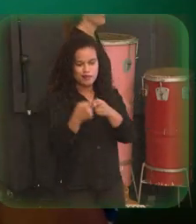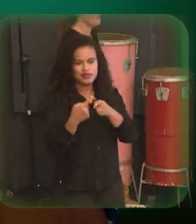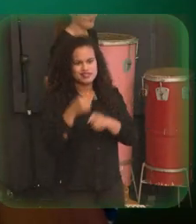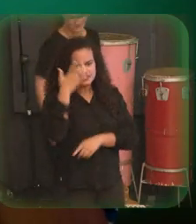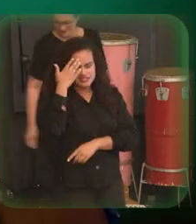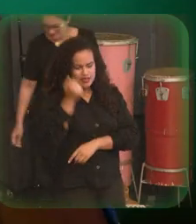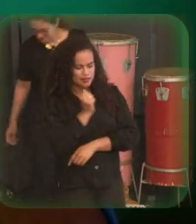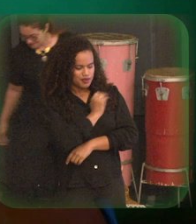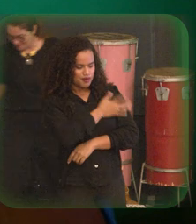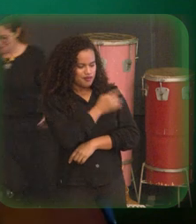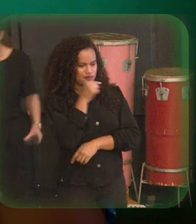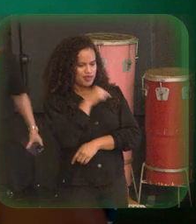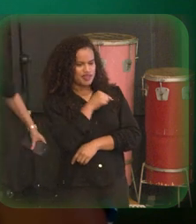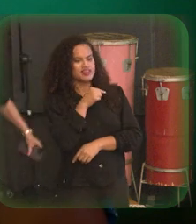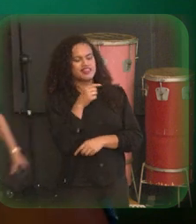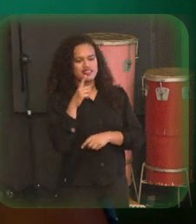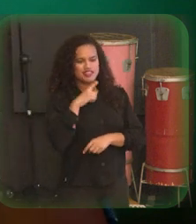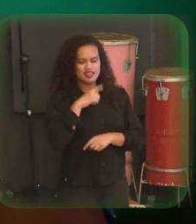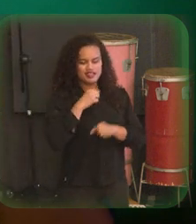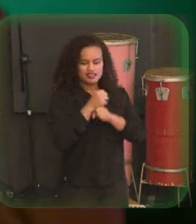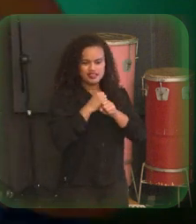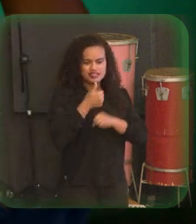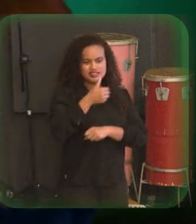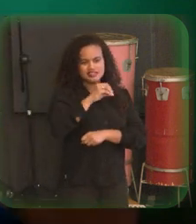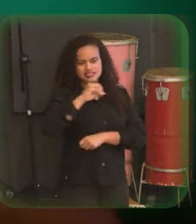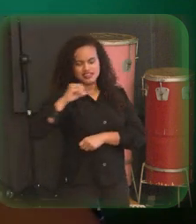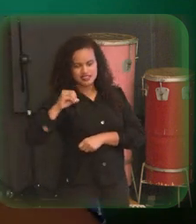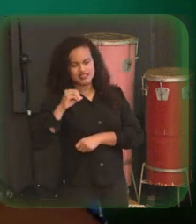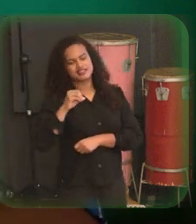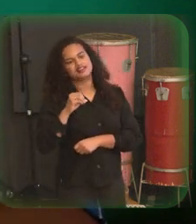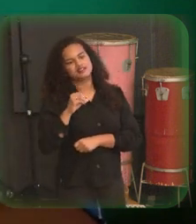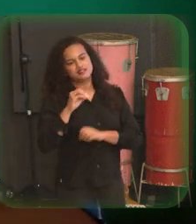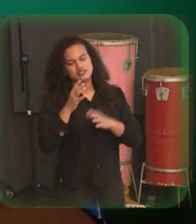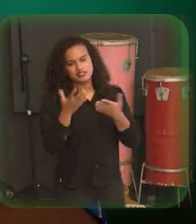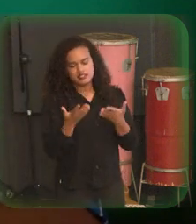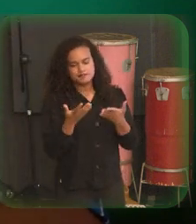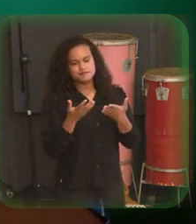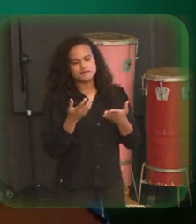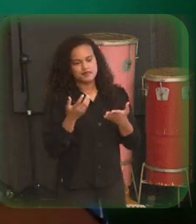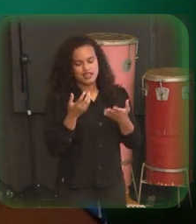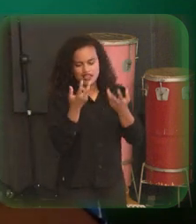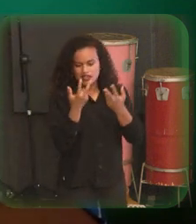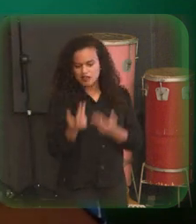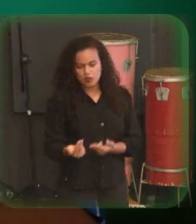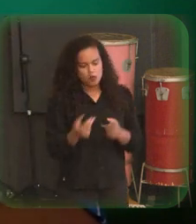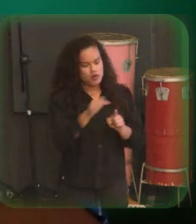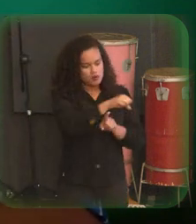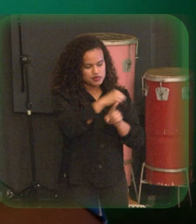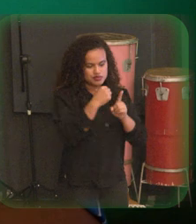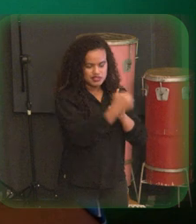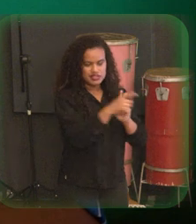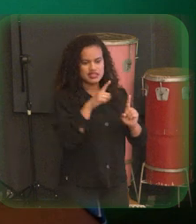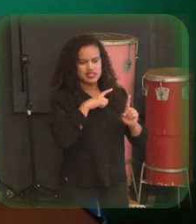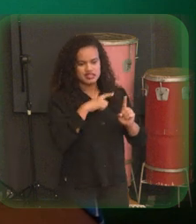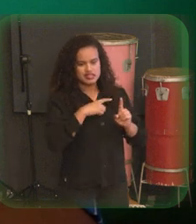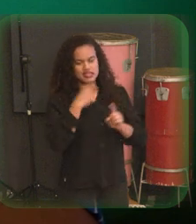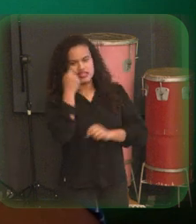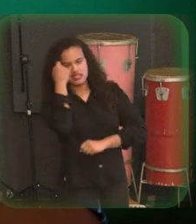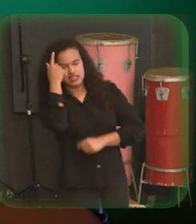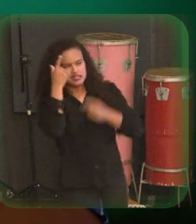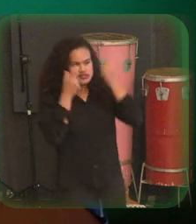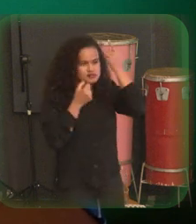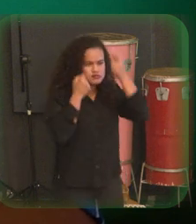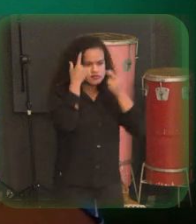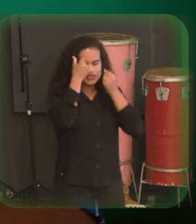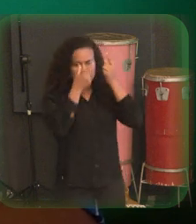instituição centenária, né, que assim como na sociedade, a gente tem ainda o embate de ideias. A gente sabe